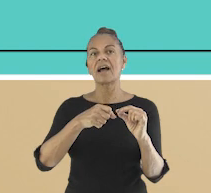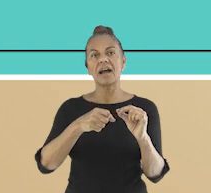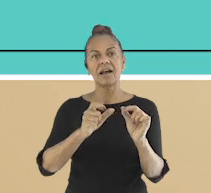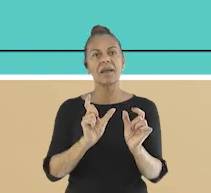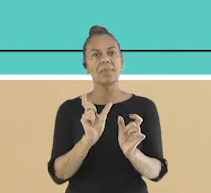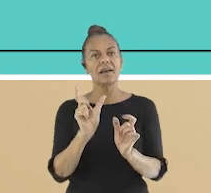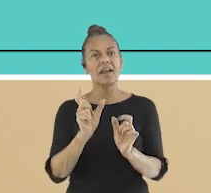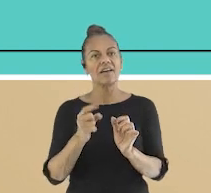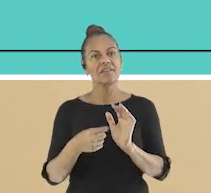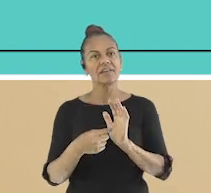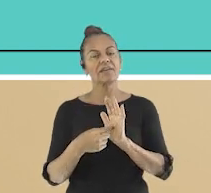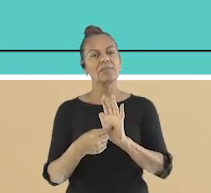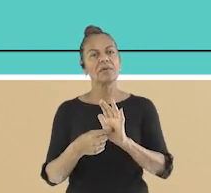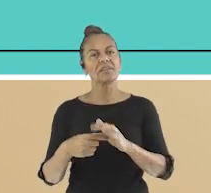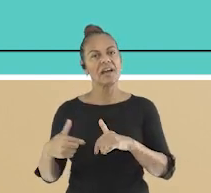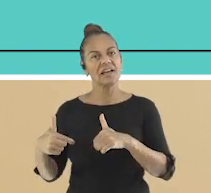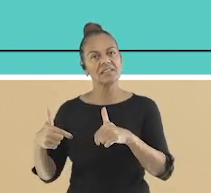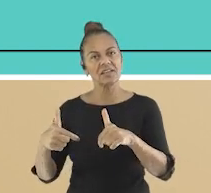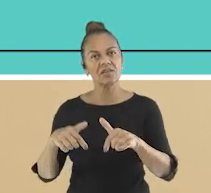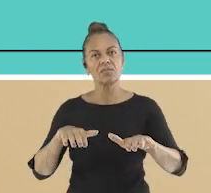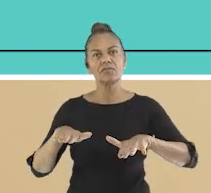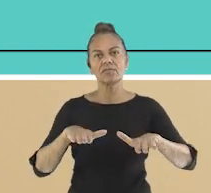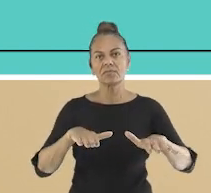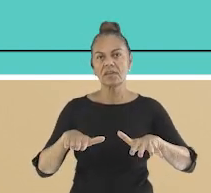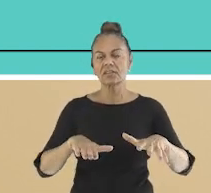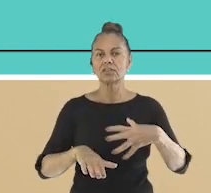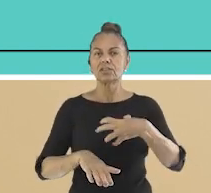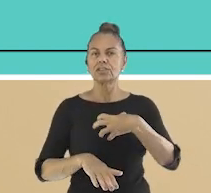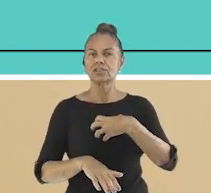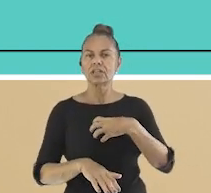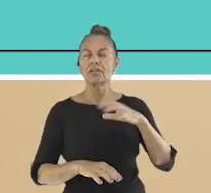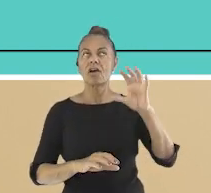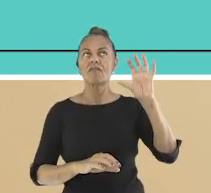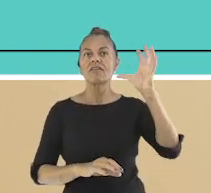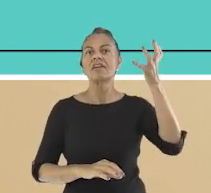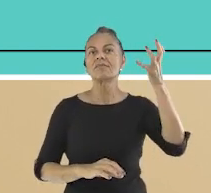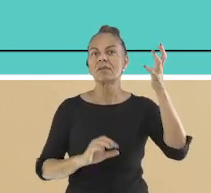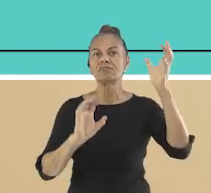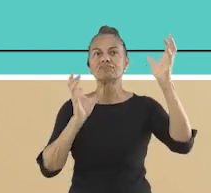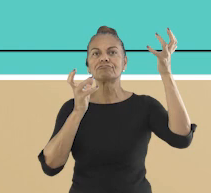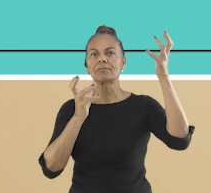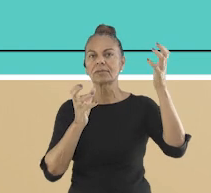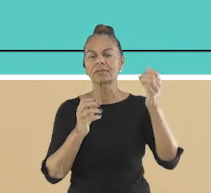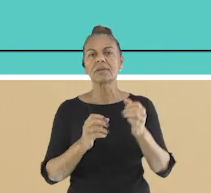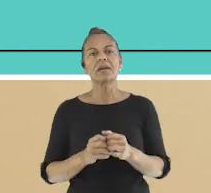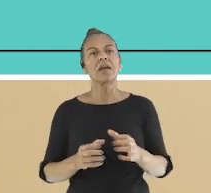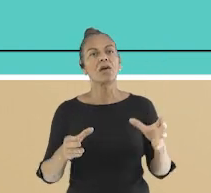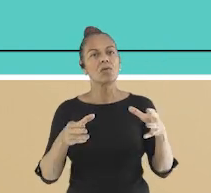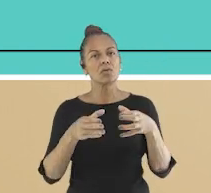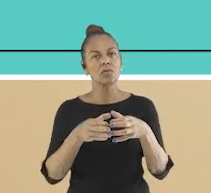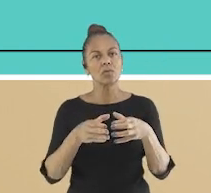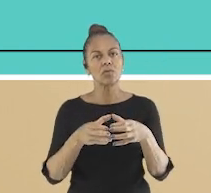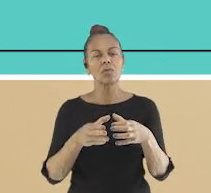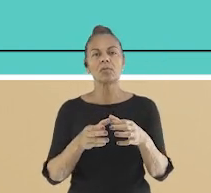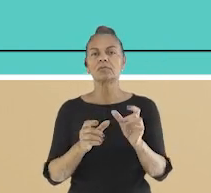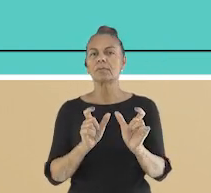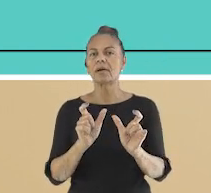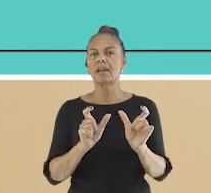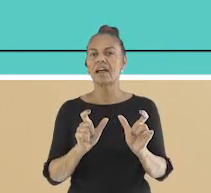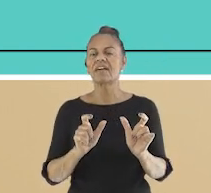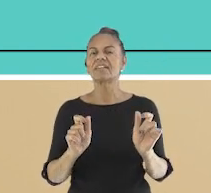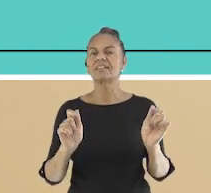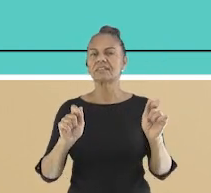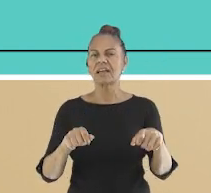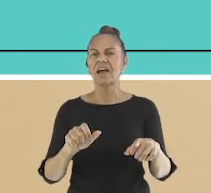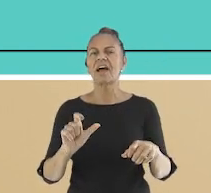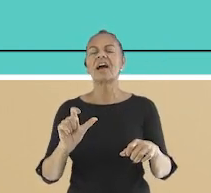ação, movimento, estado ou fenômeno meteorológico. É uma classe de palavras que pode sofrer variações,